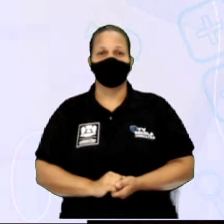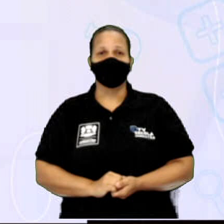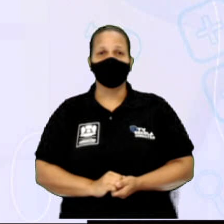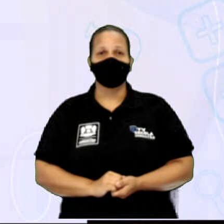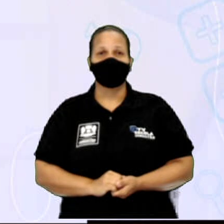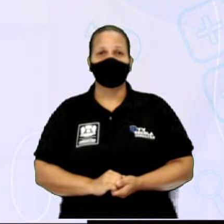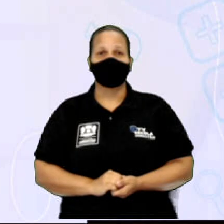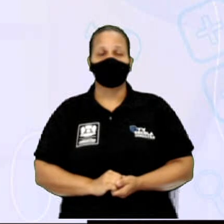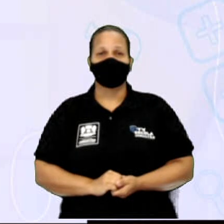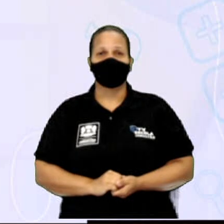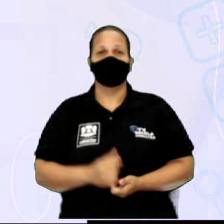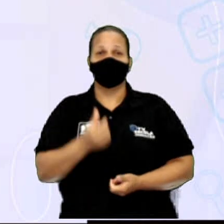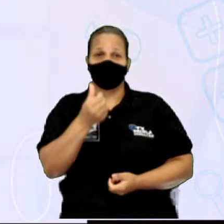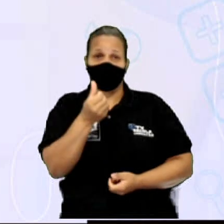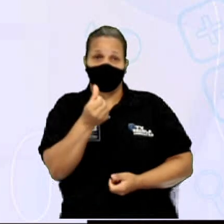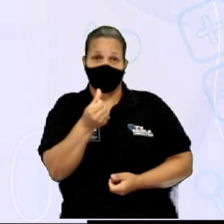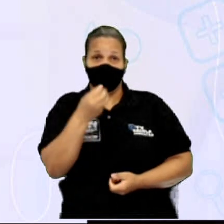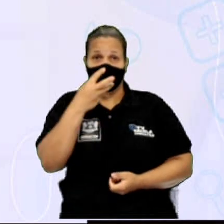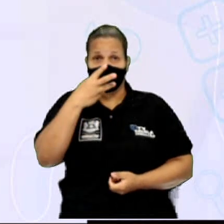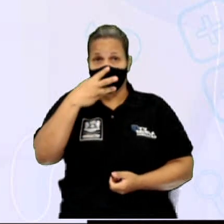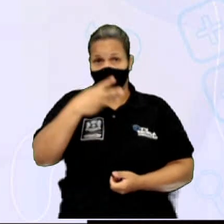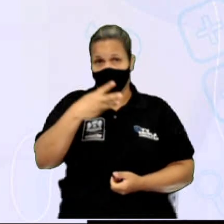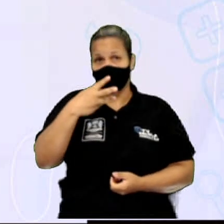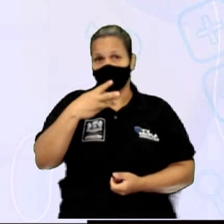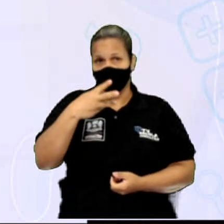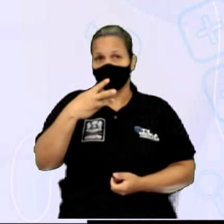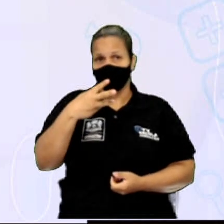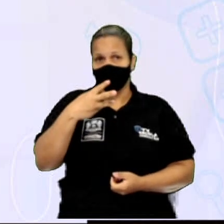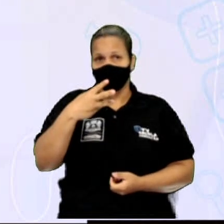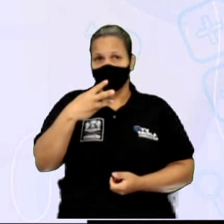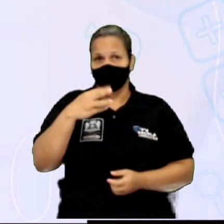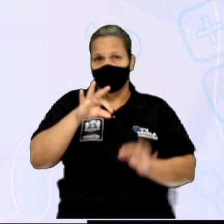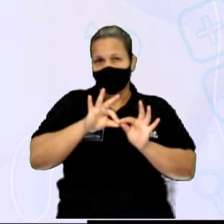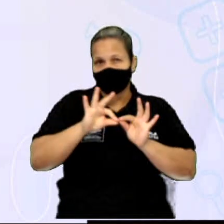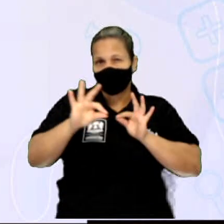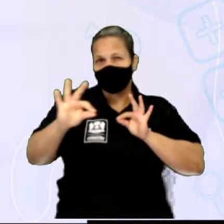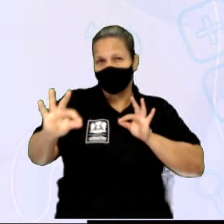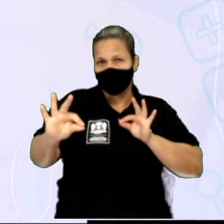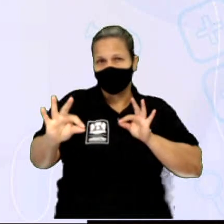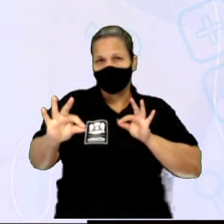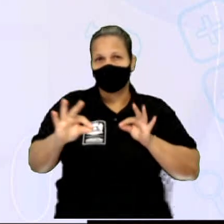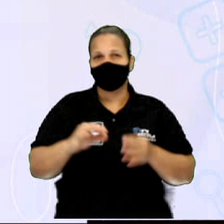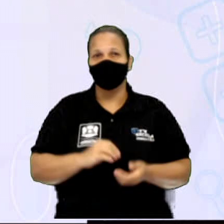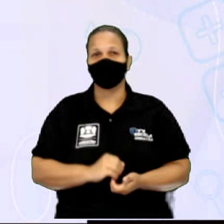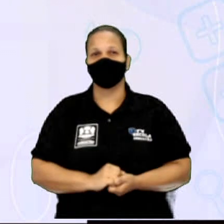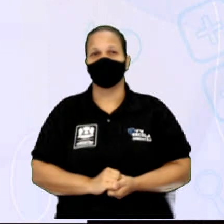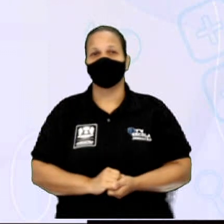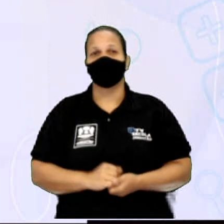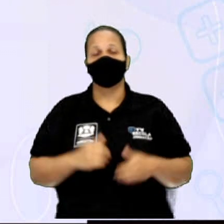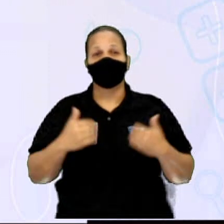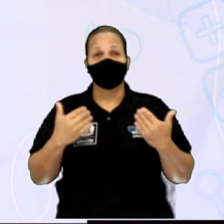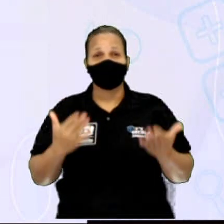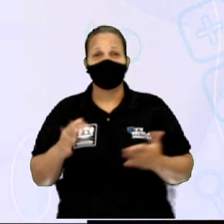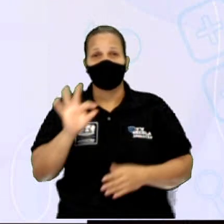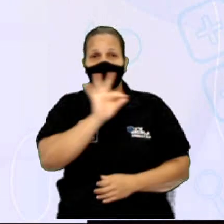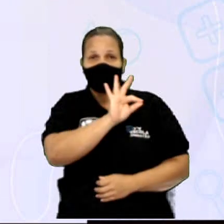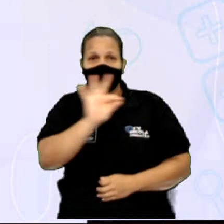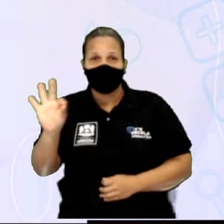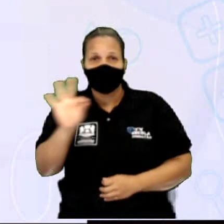graus e 33 minutos da linha do Equador. Mais ou menos 66 graus. E então, essas linhas